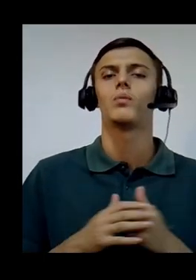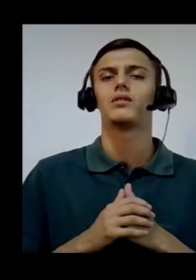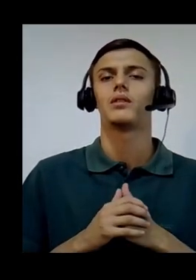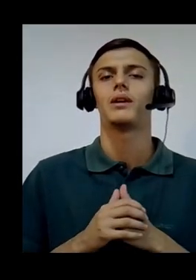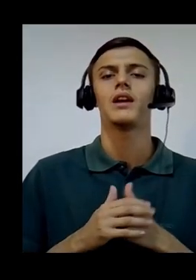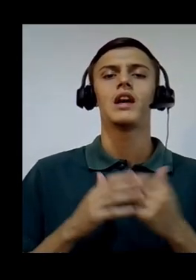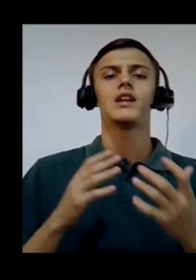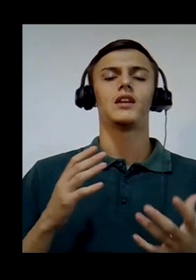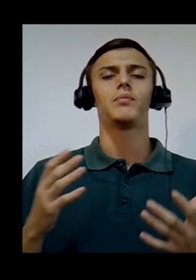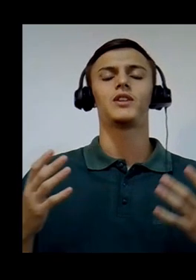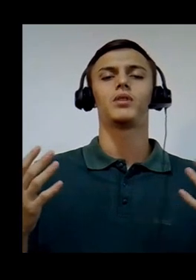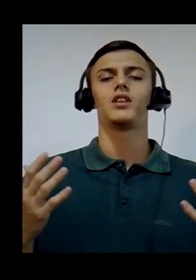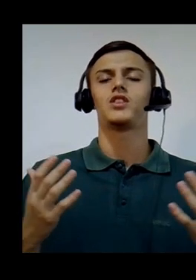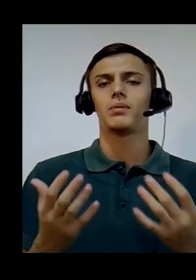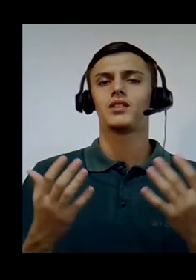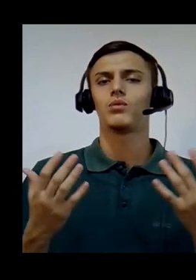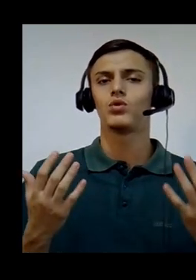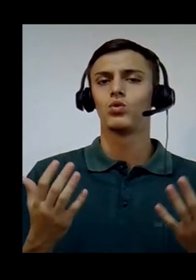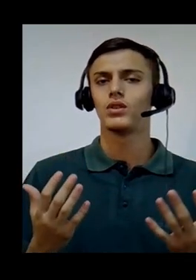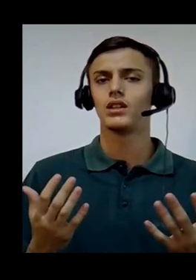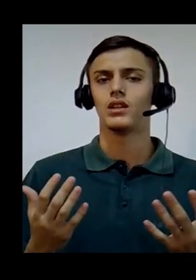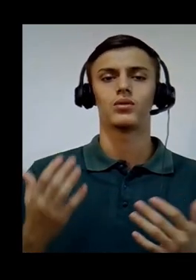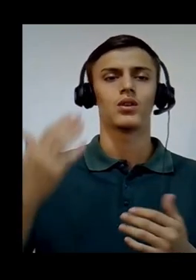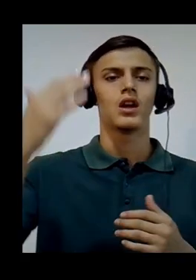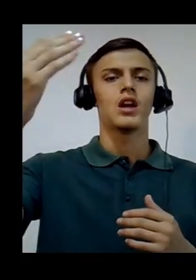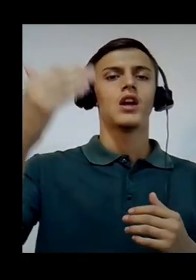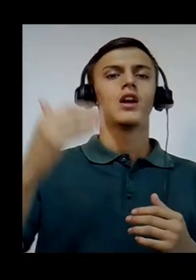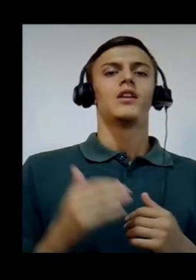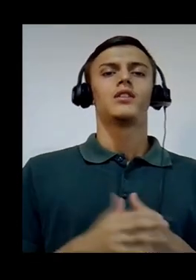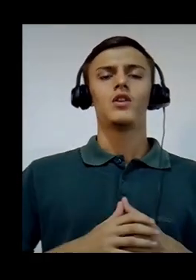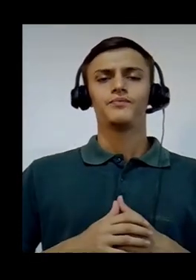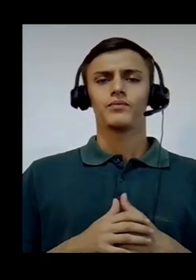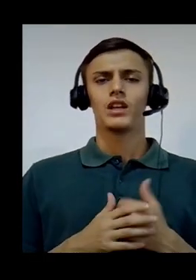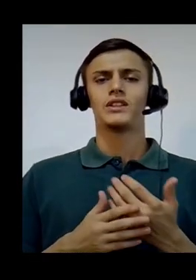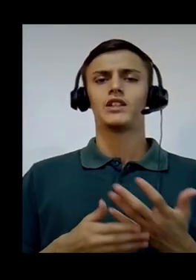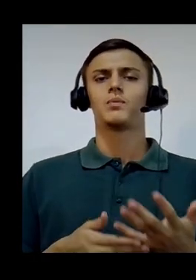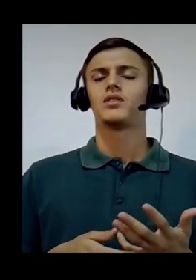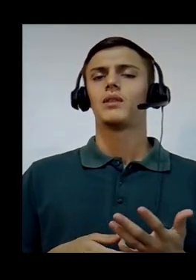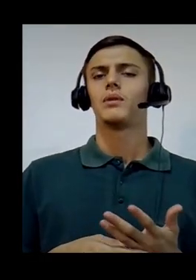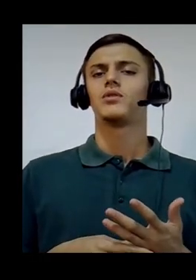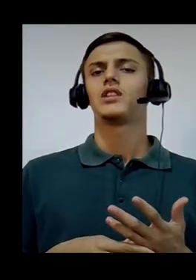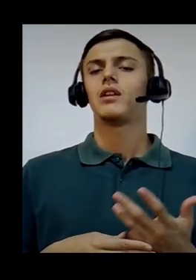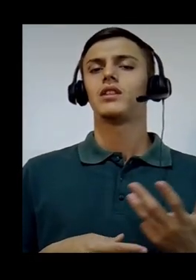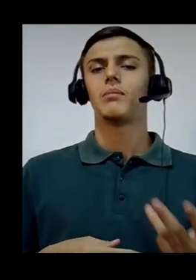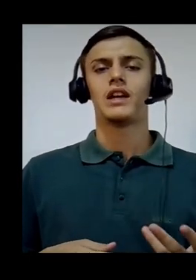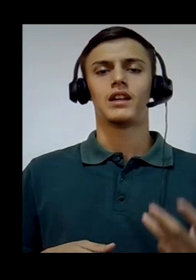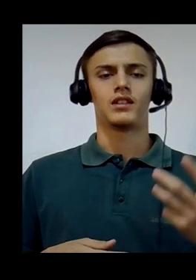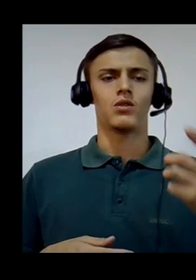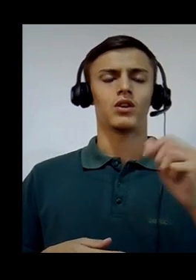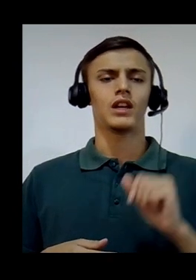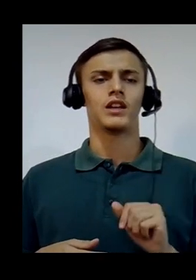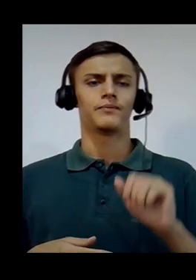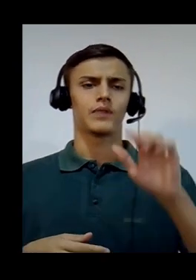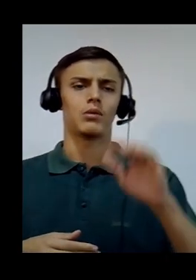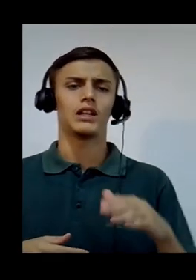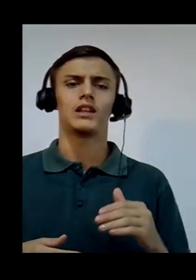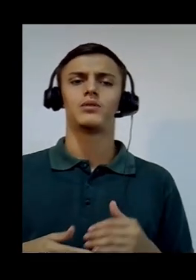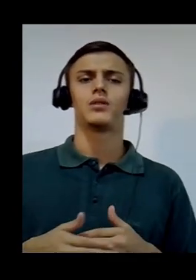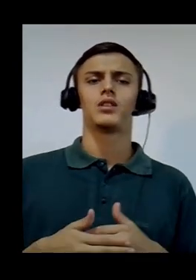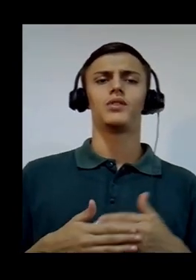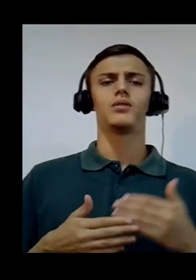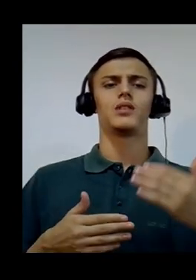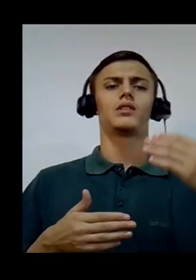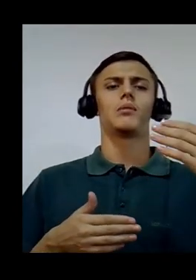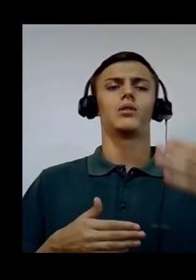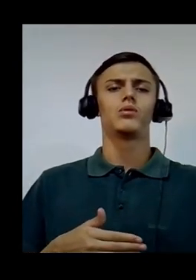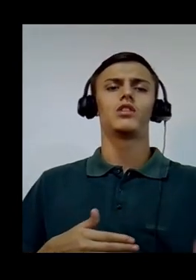assinou vira documento também, sempre para te proteger, para ser um escudo aqui dentro. Então, o que que vai estar disposto na permissão de trabalho da Bernec, né? Qual que é ali a